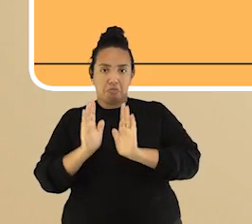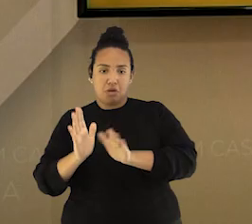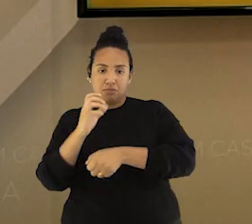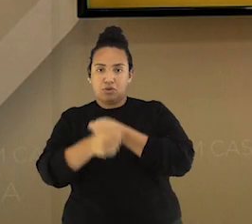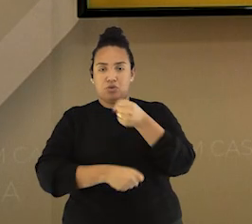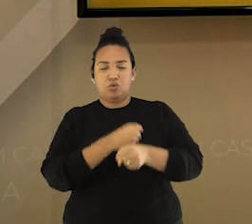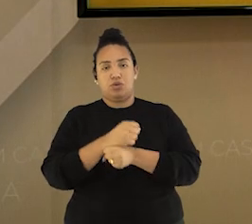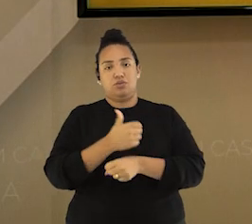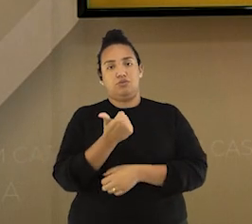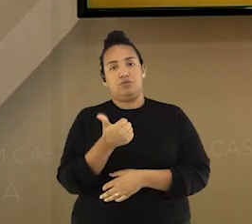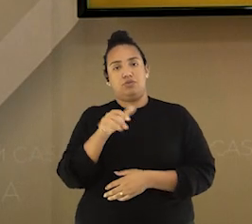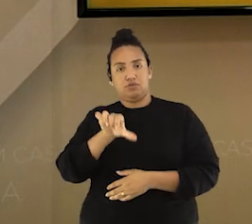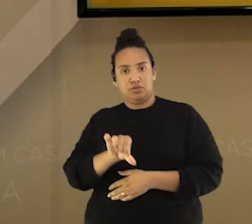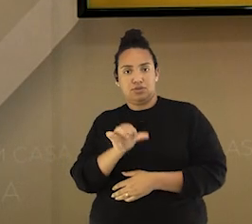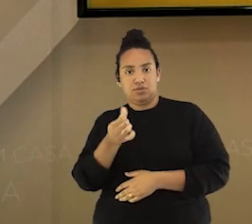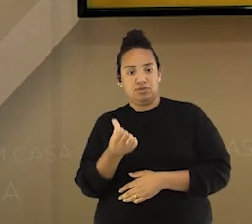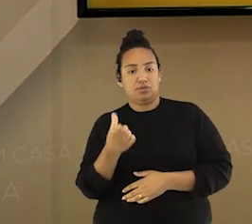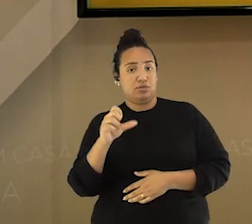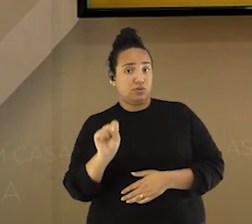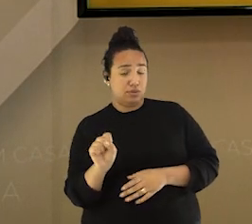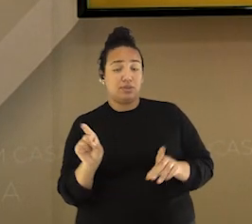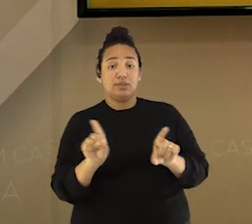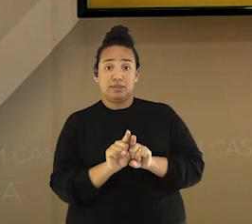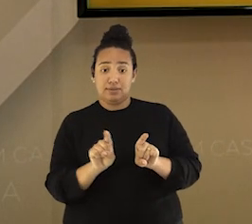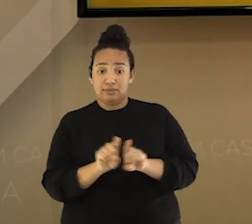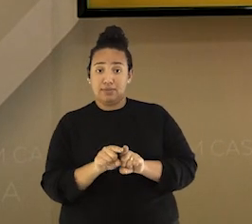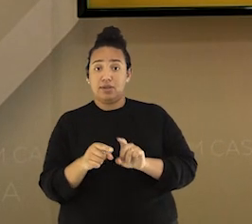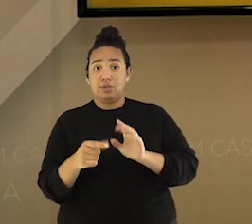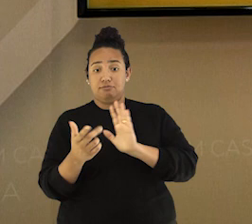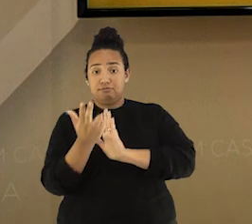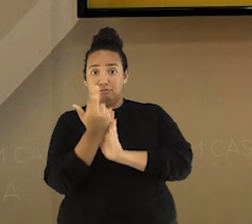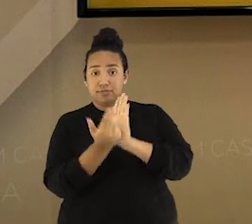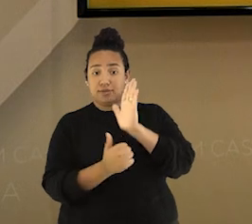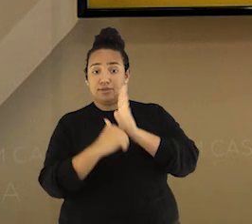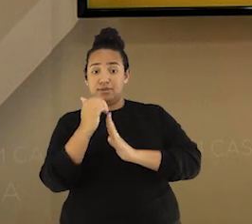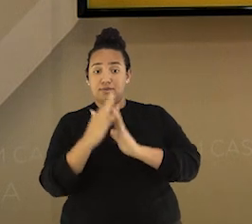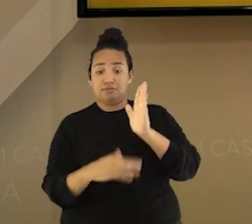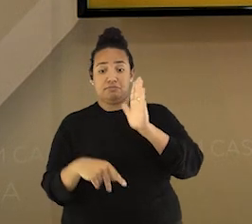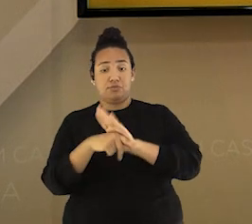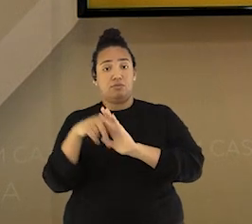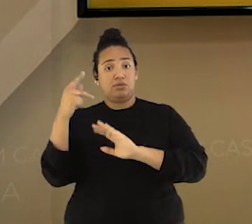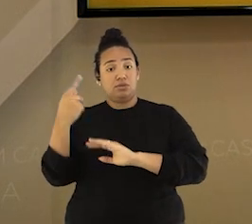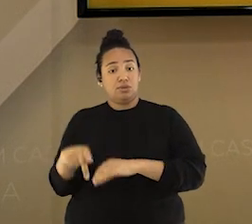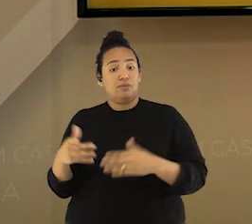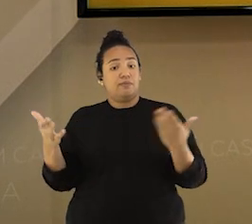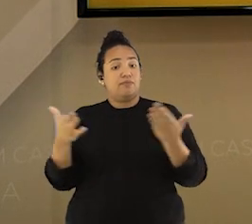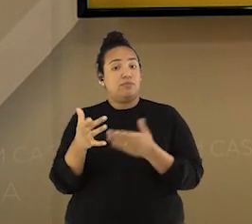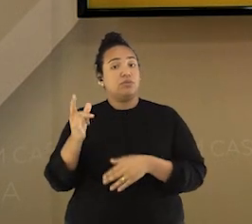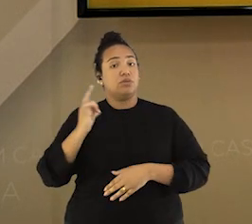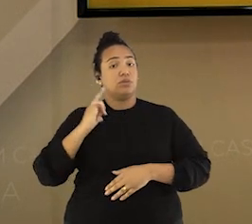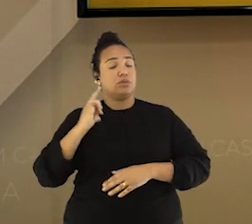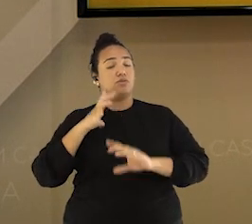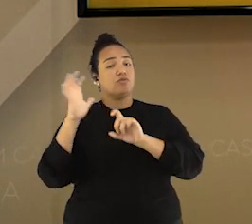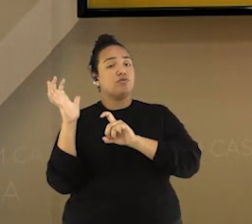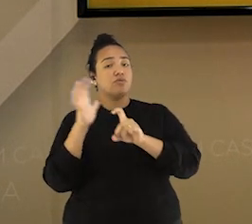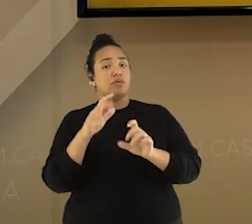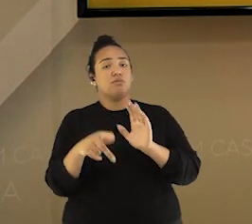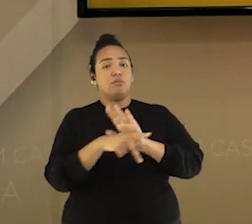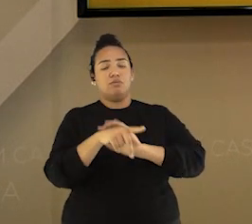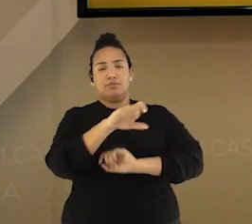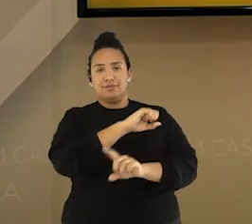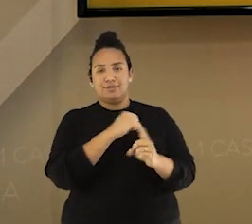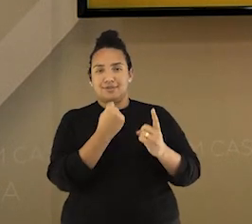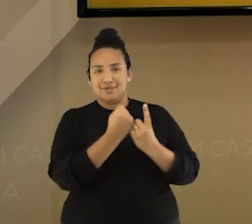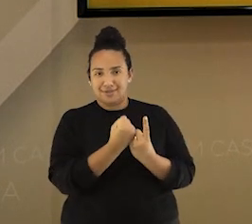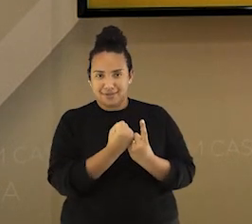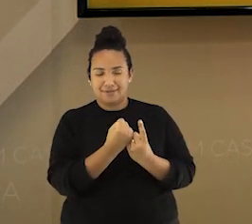1968. E, inclusive, as suas obras elas ganham, a partir daí, um contorno social que só crescia nas